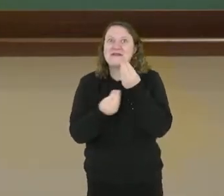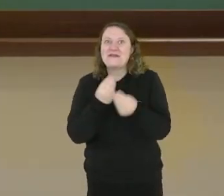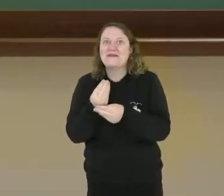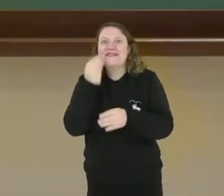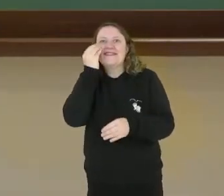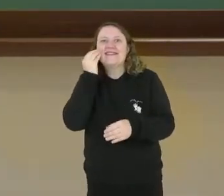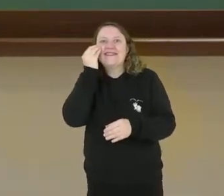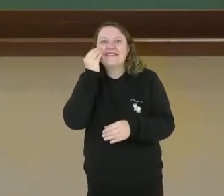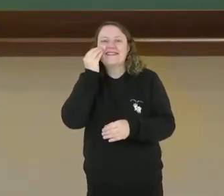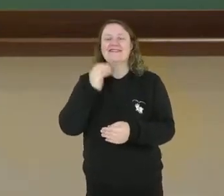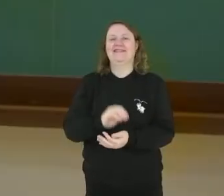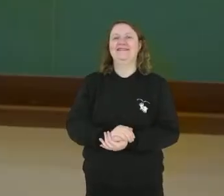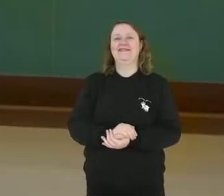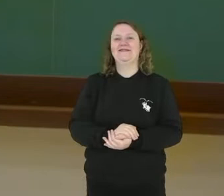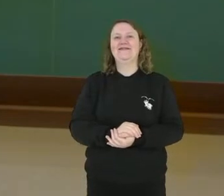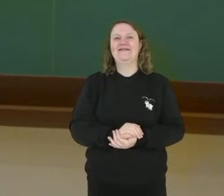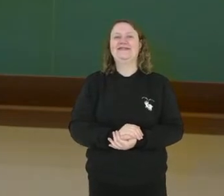Vamos lá?